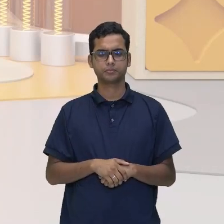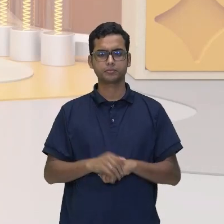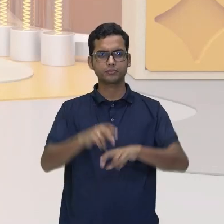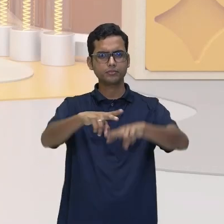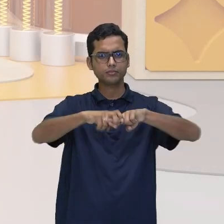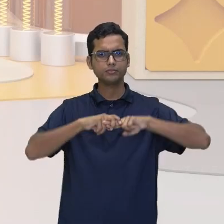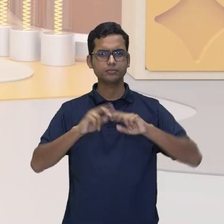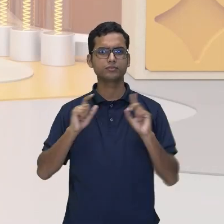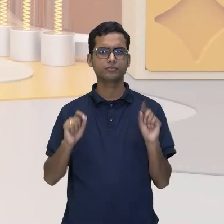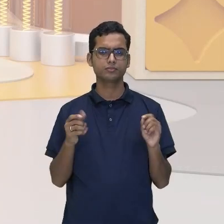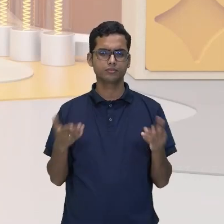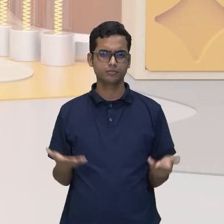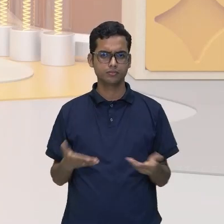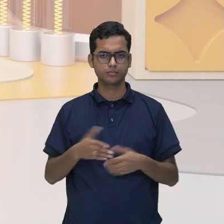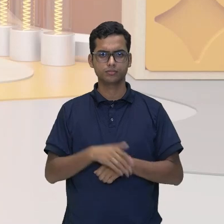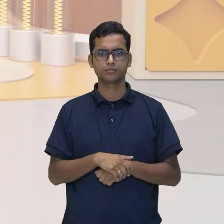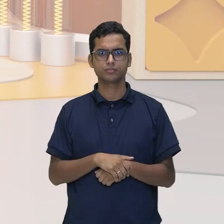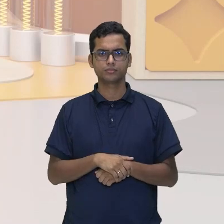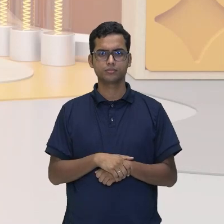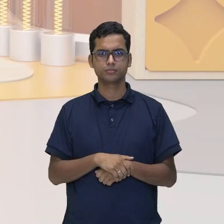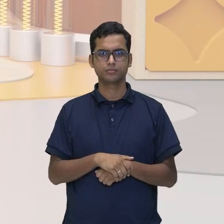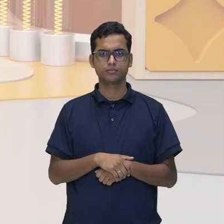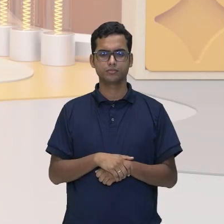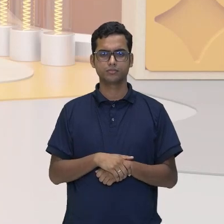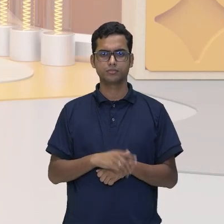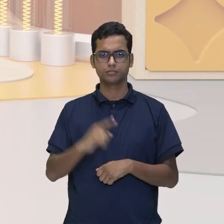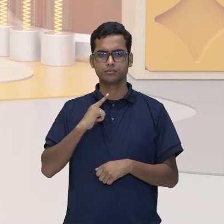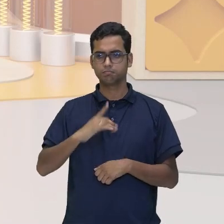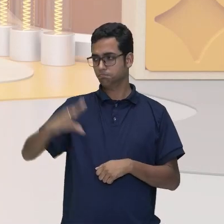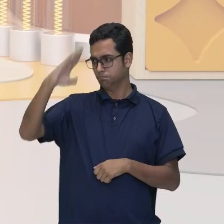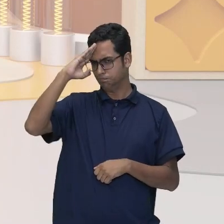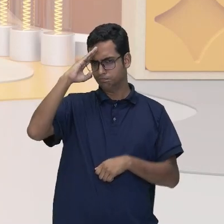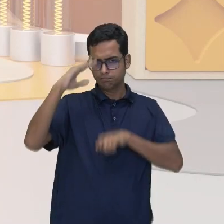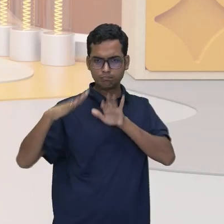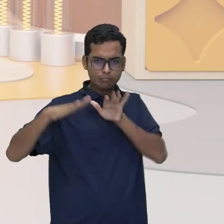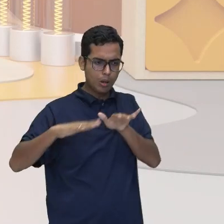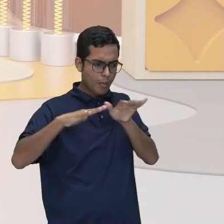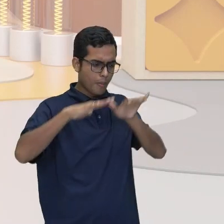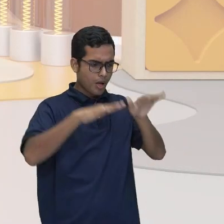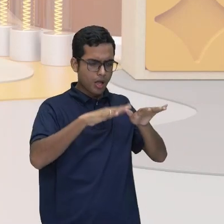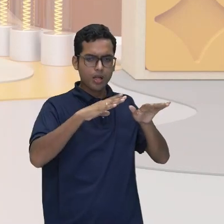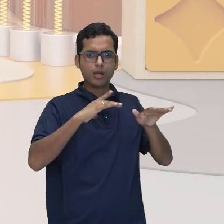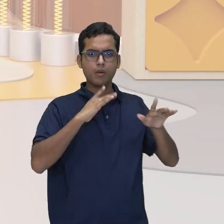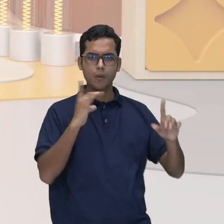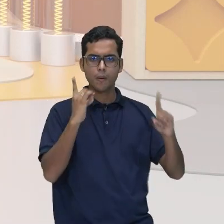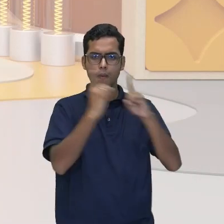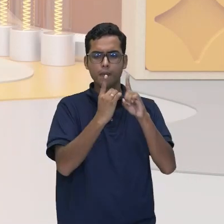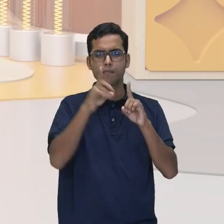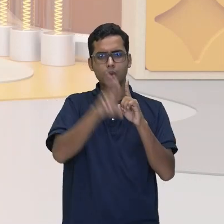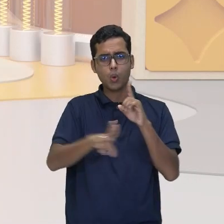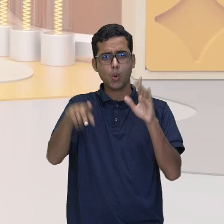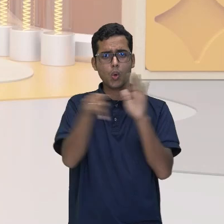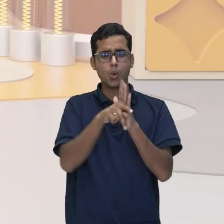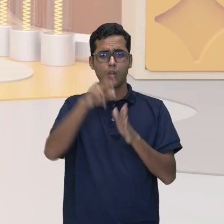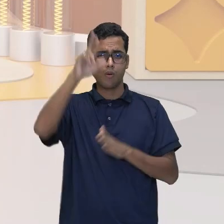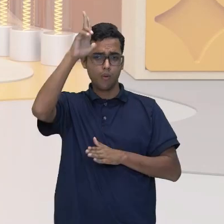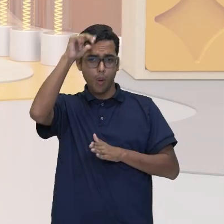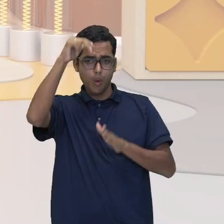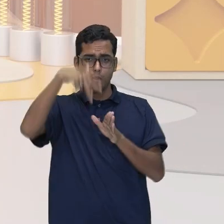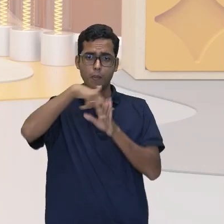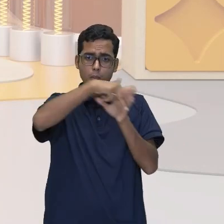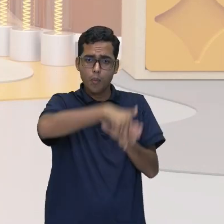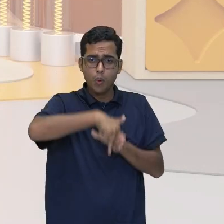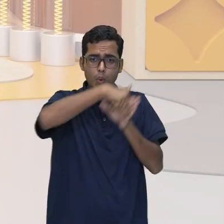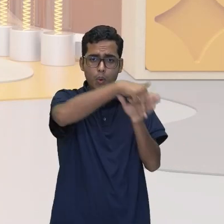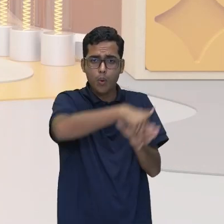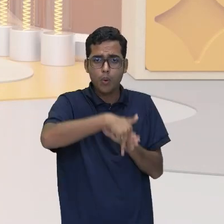porque Cortés ele vai com um grande aparato militar para esse encontro, utiliza cavalos que eram